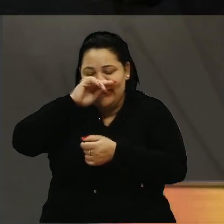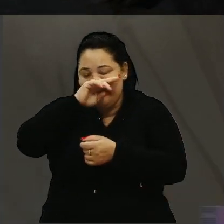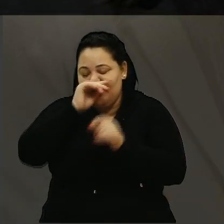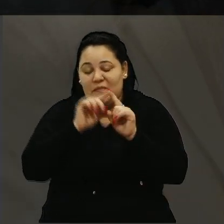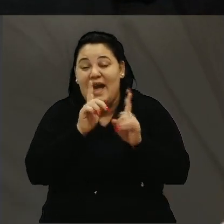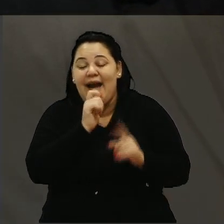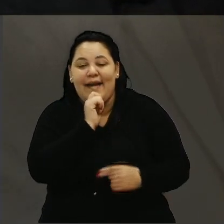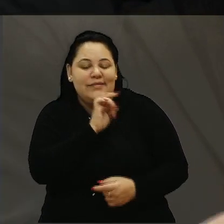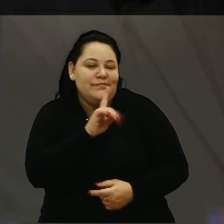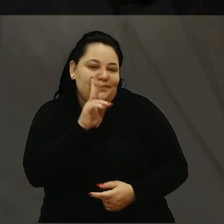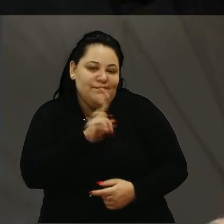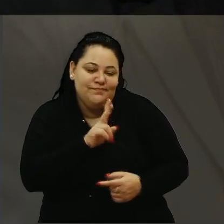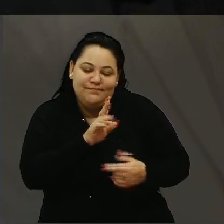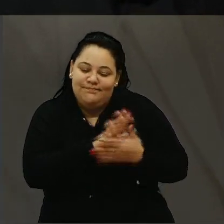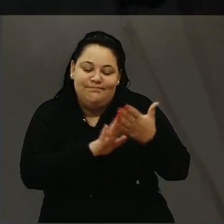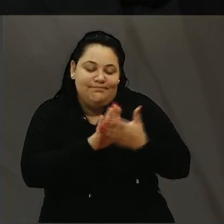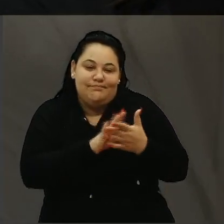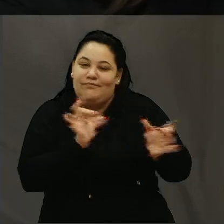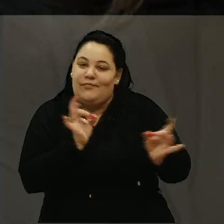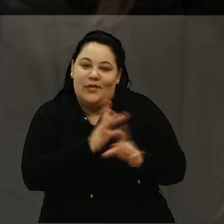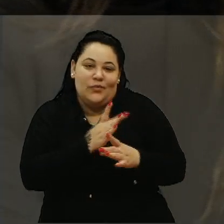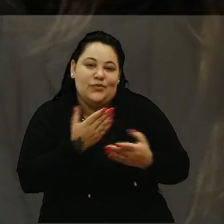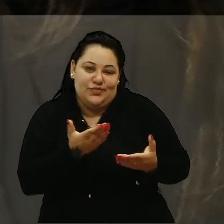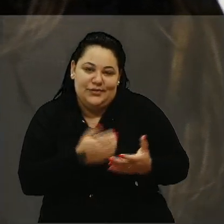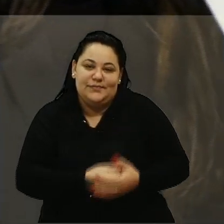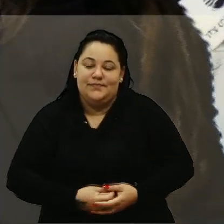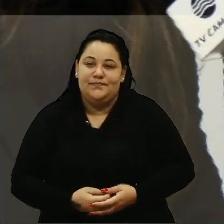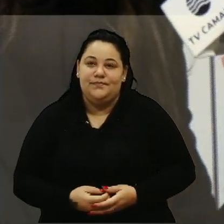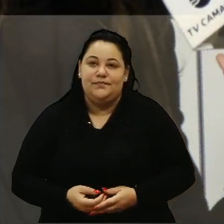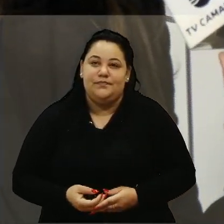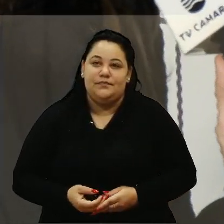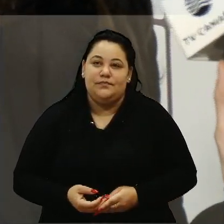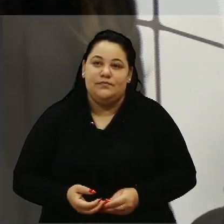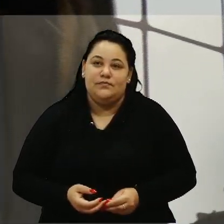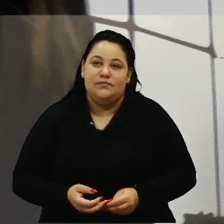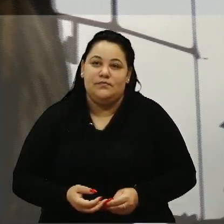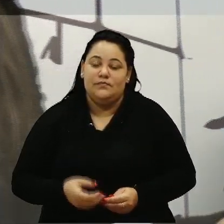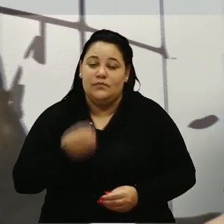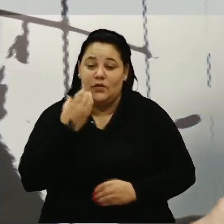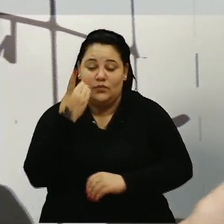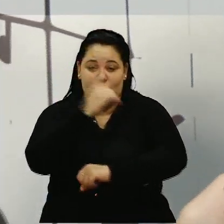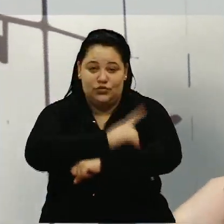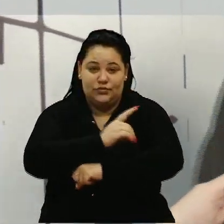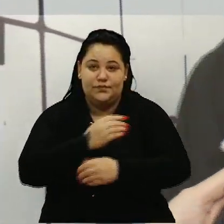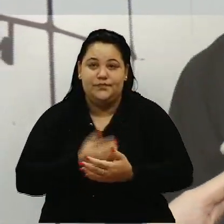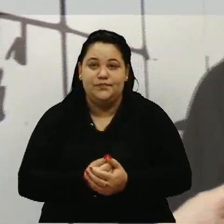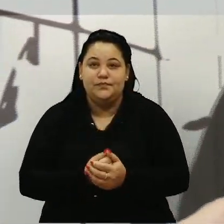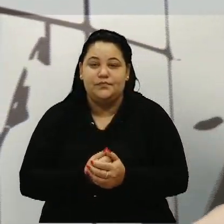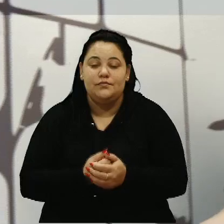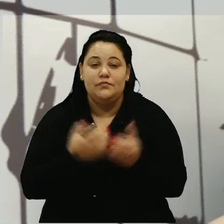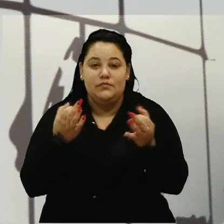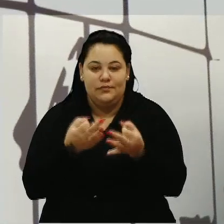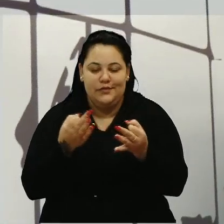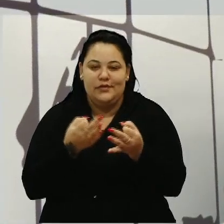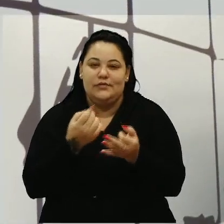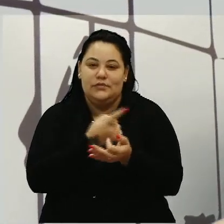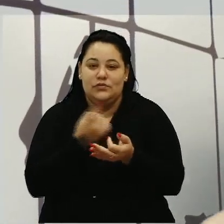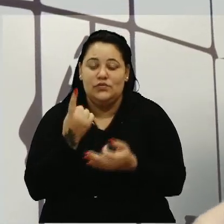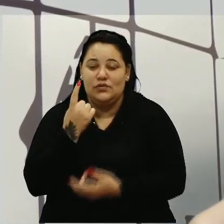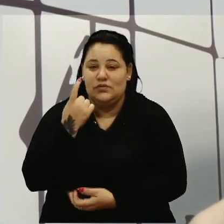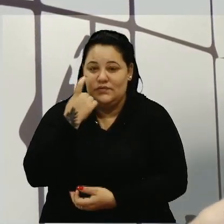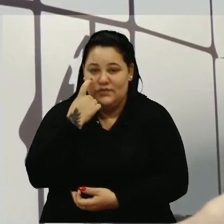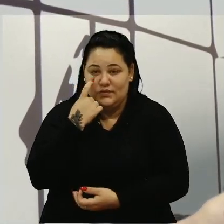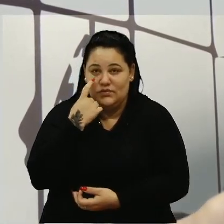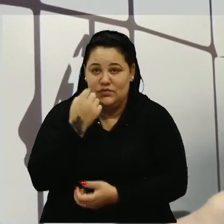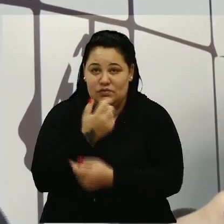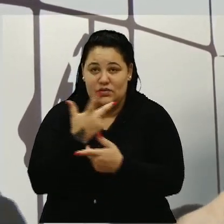gente não vê mudanças aí nesse sentido. Vamos falar um pouquinho, por favor. Bom dia. Bom dia, com certeza, Carol. Quando nós vemos